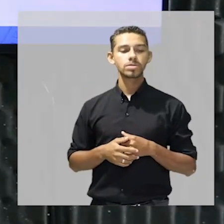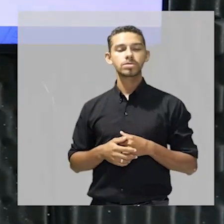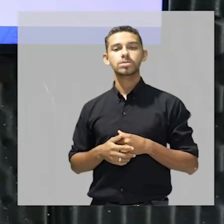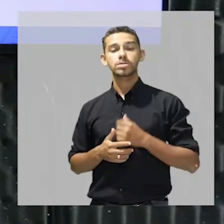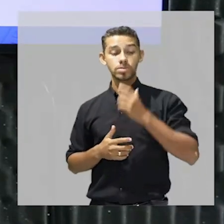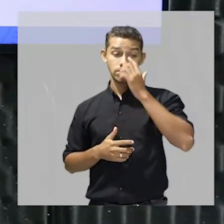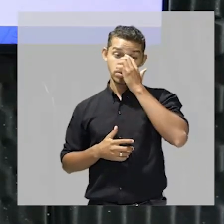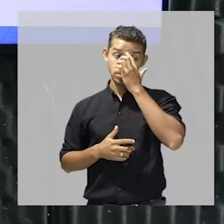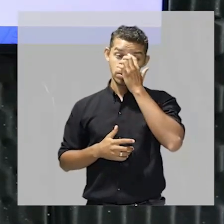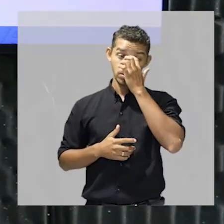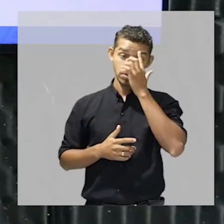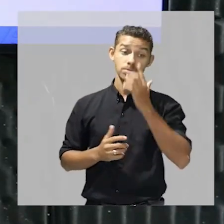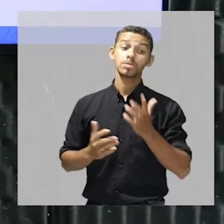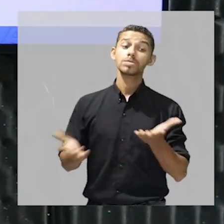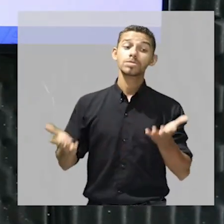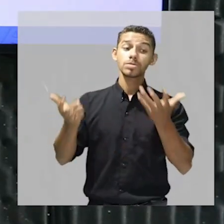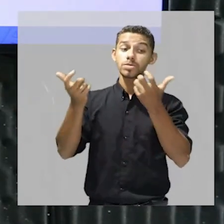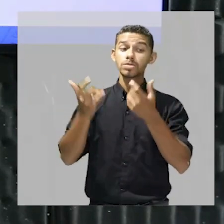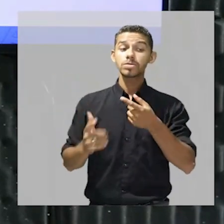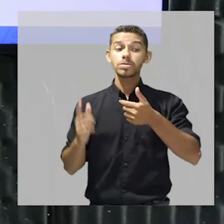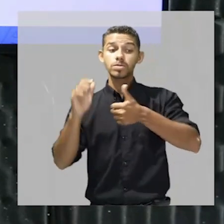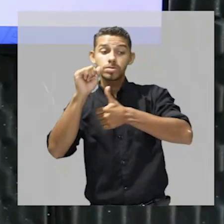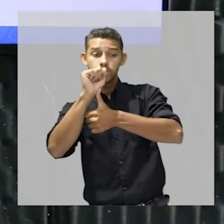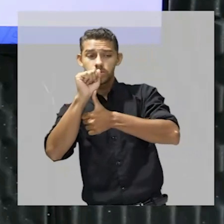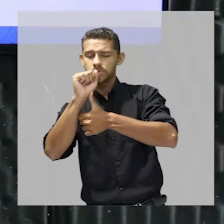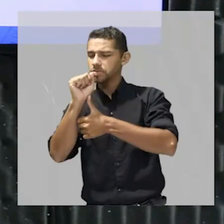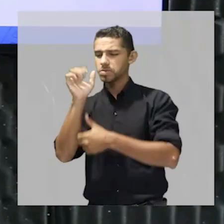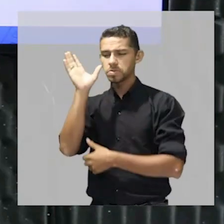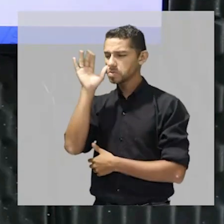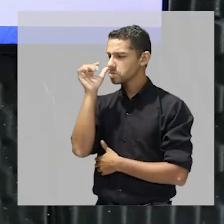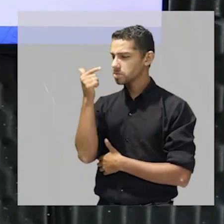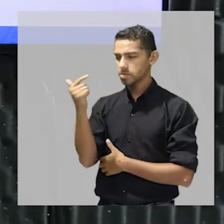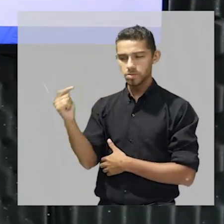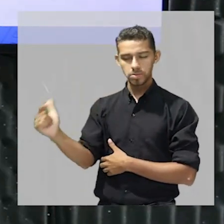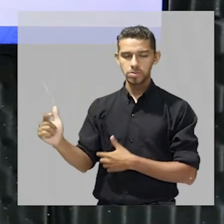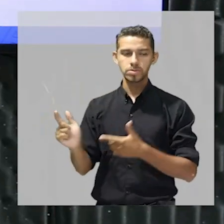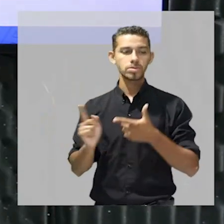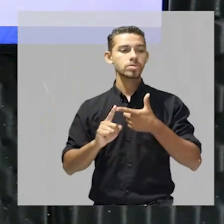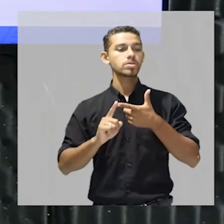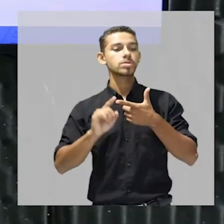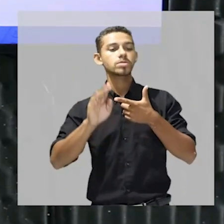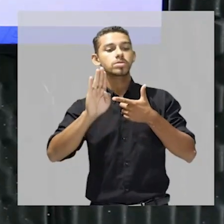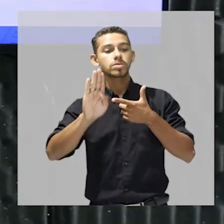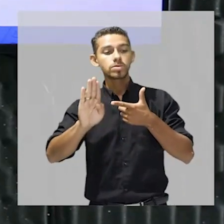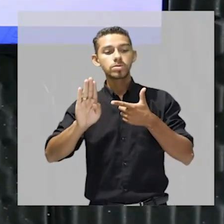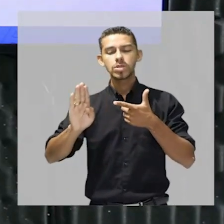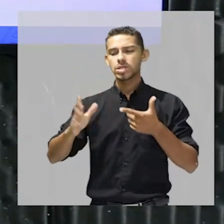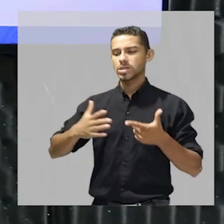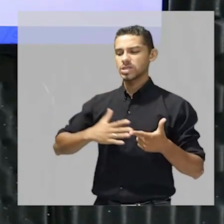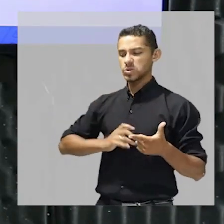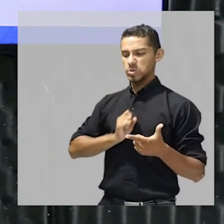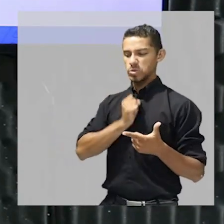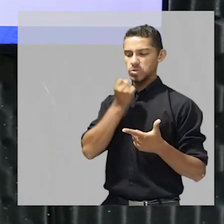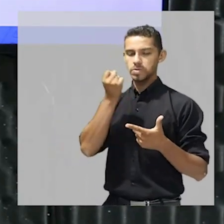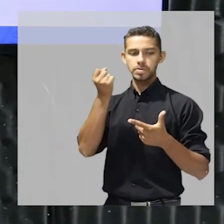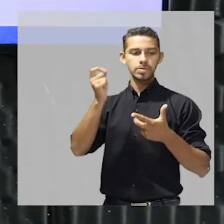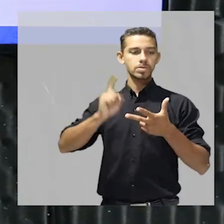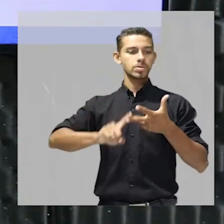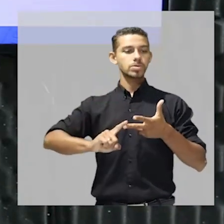ele assume o valor de desinteresse ou seria de repúdio